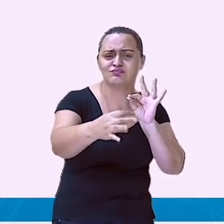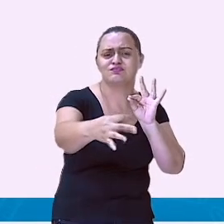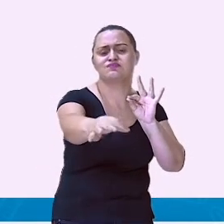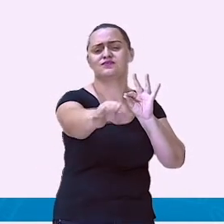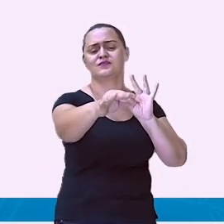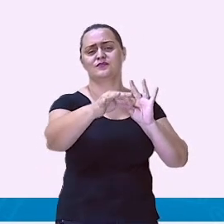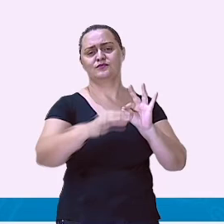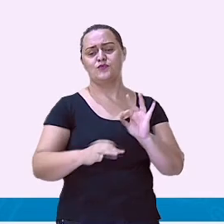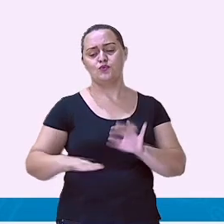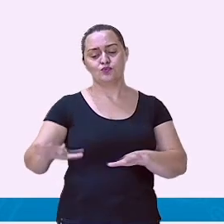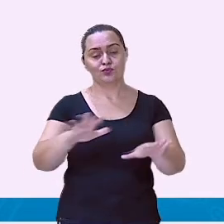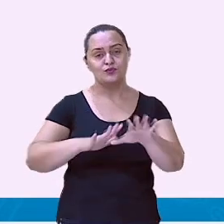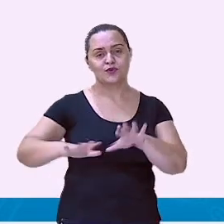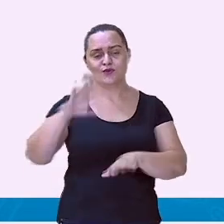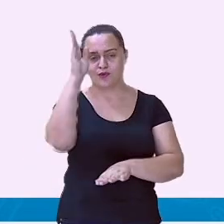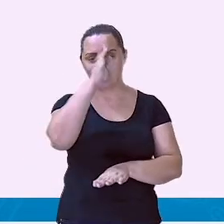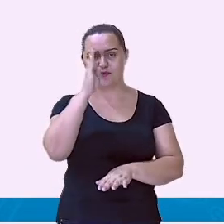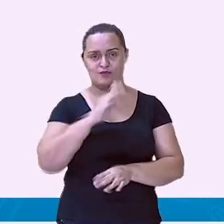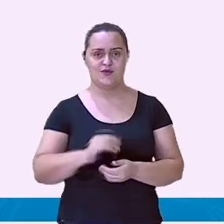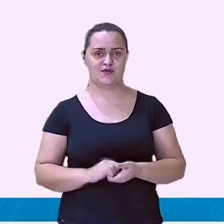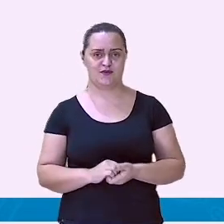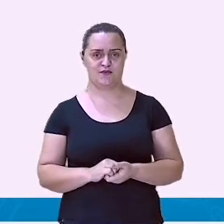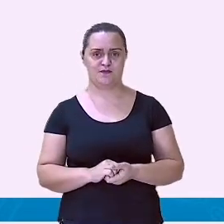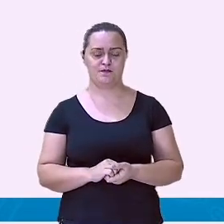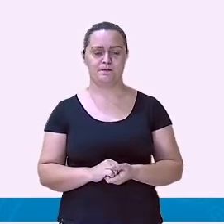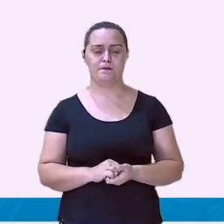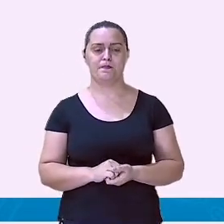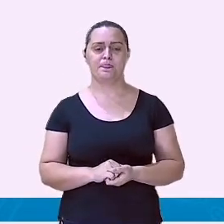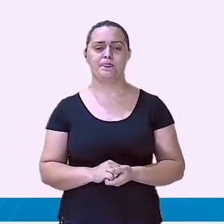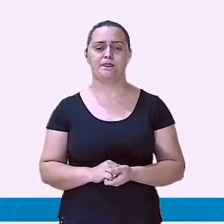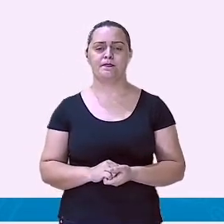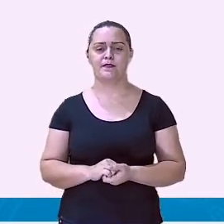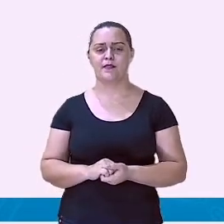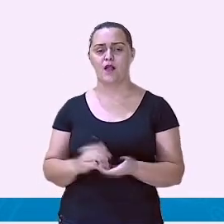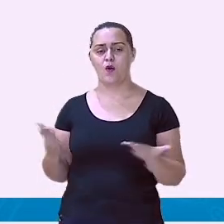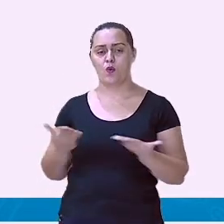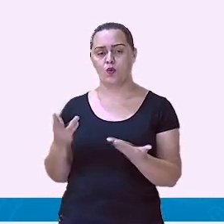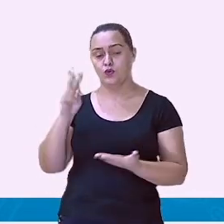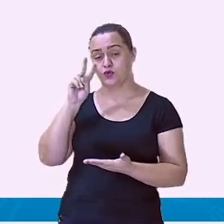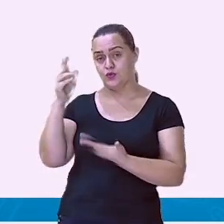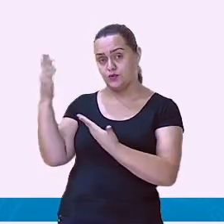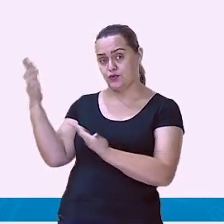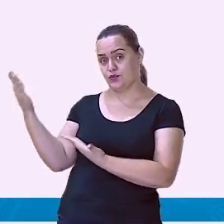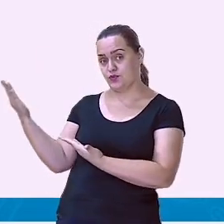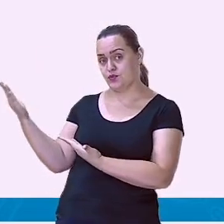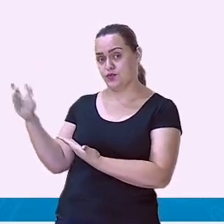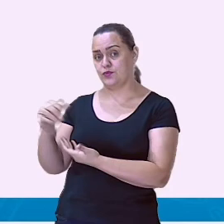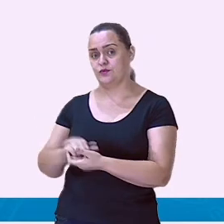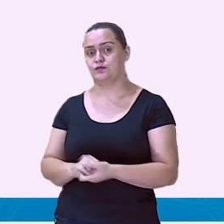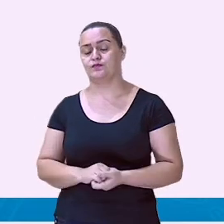trabalho. E aí nós temos, hoje, né, Nós temos,